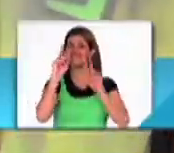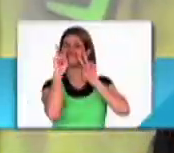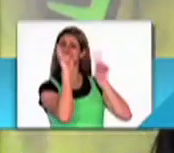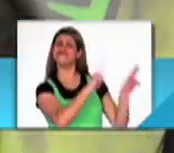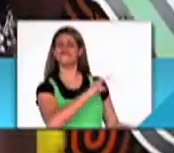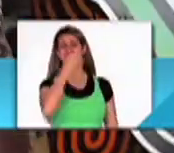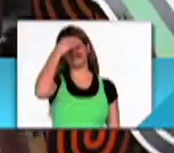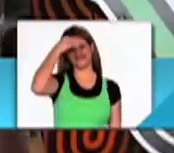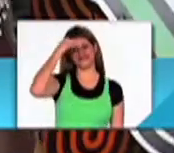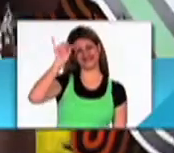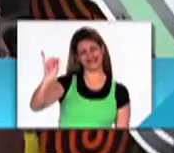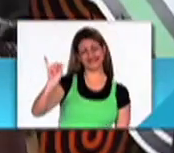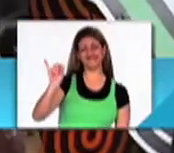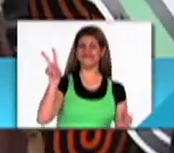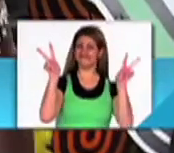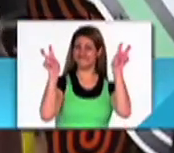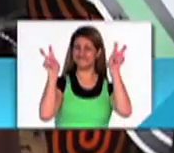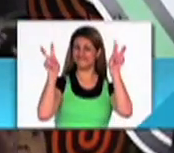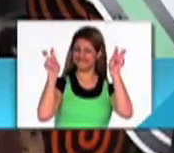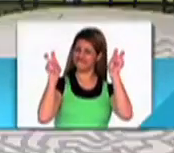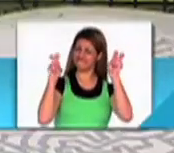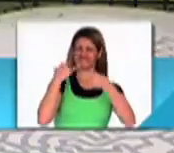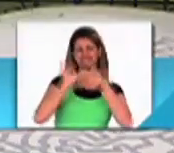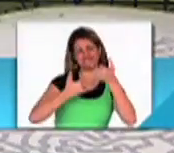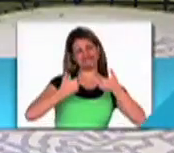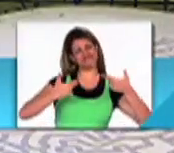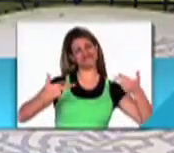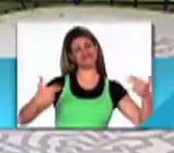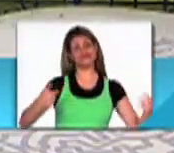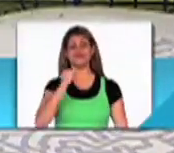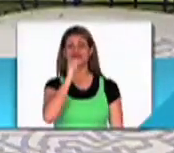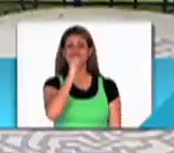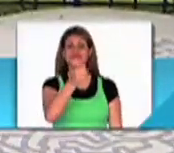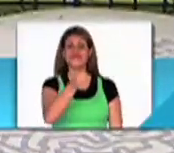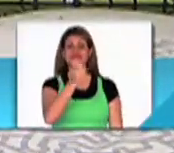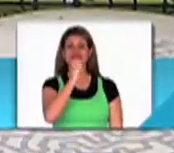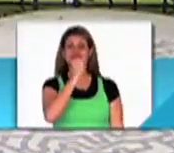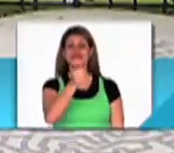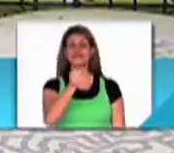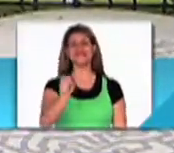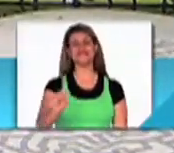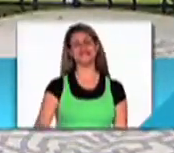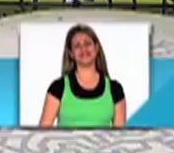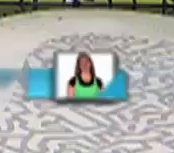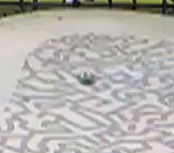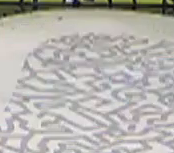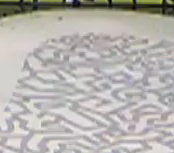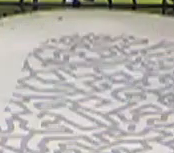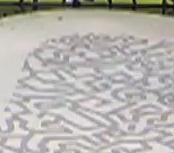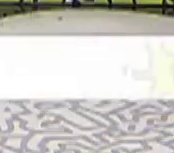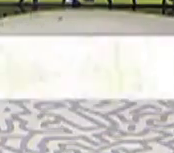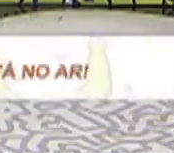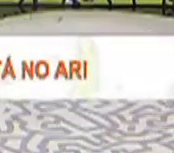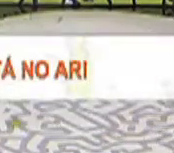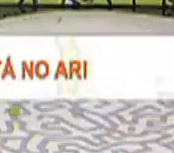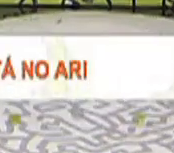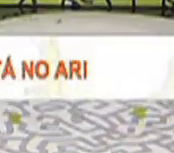Chegou o domingo, chegou o programa que você estava esperando com a sua família,